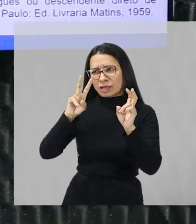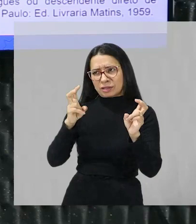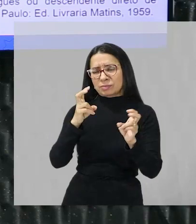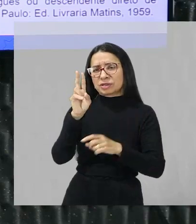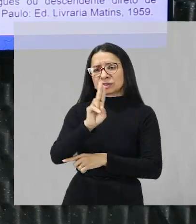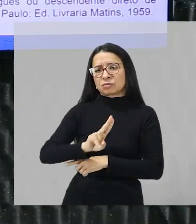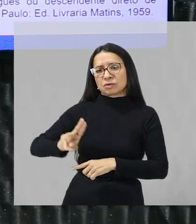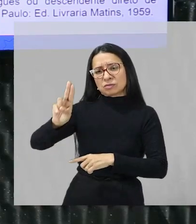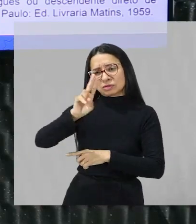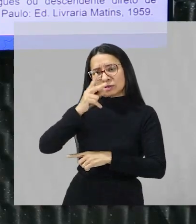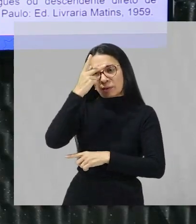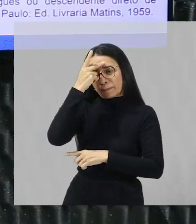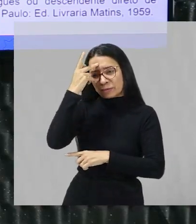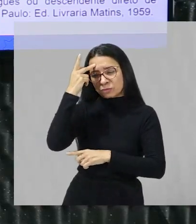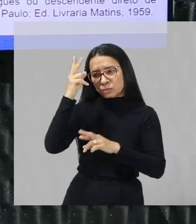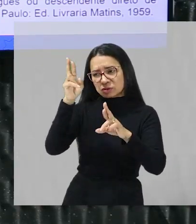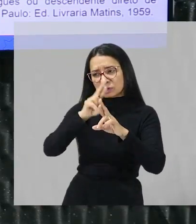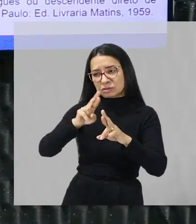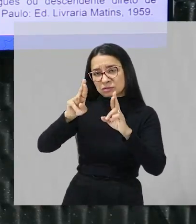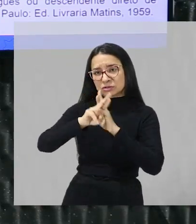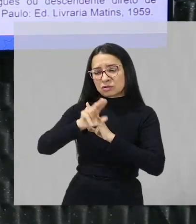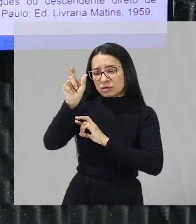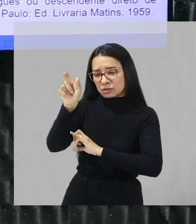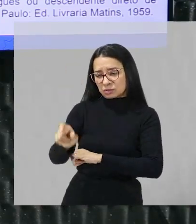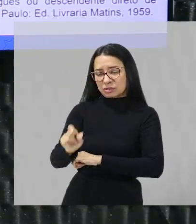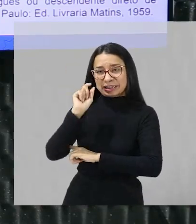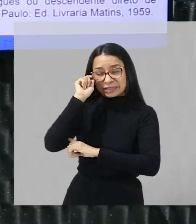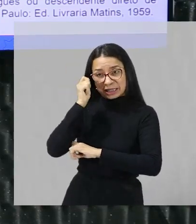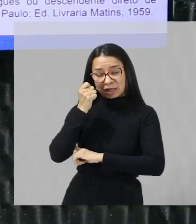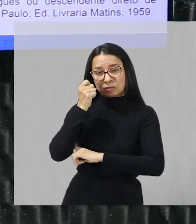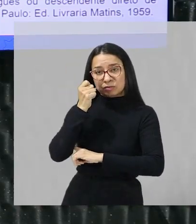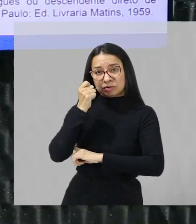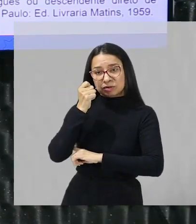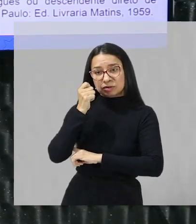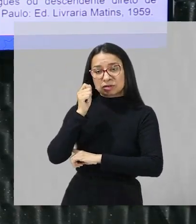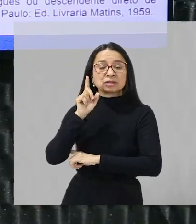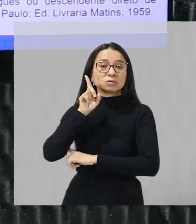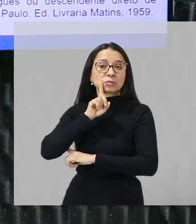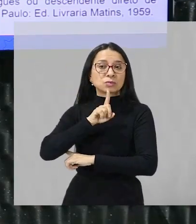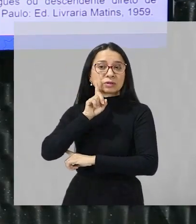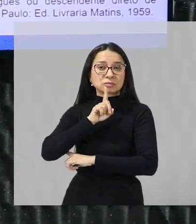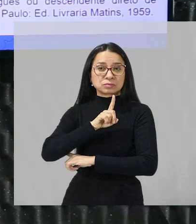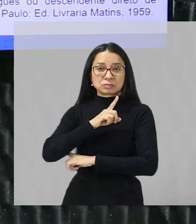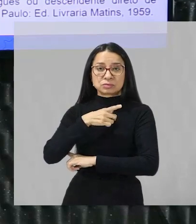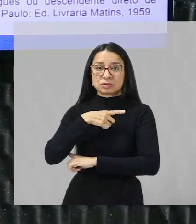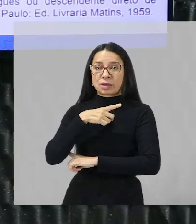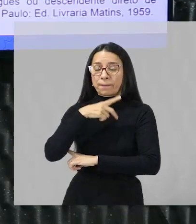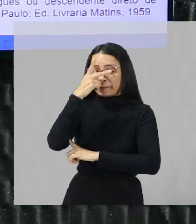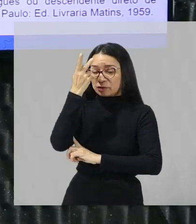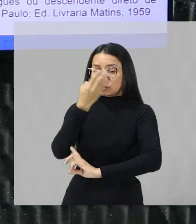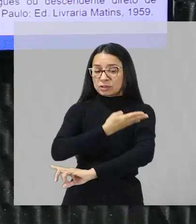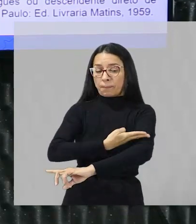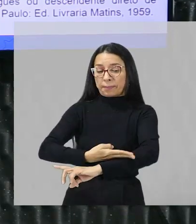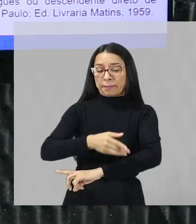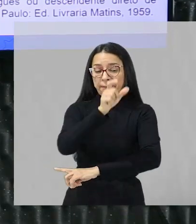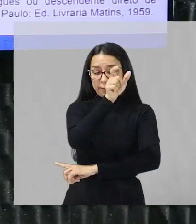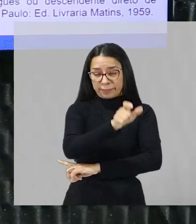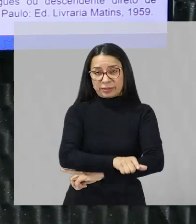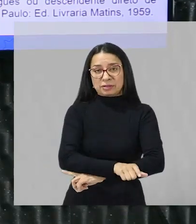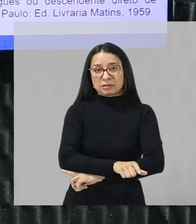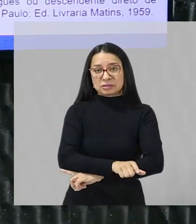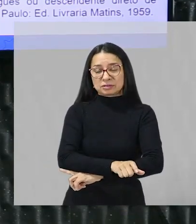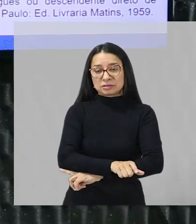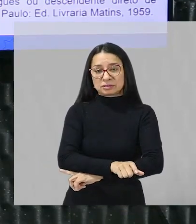utilizada para os negros e mulatos. Existiam as pessoas brancas e as pessoas de cor. As pessoas de cor era como